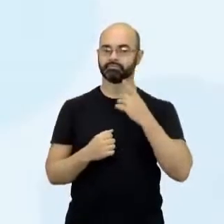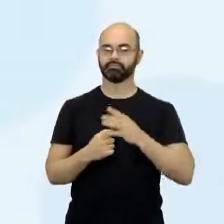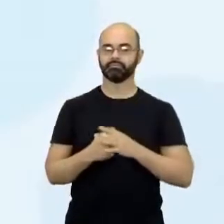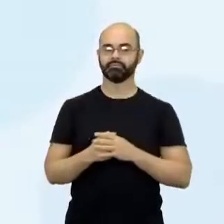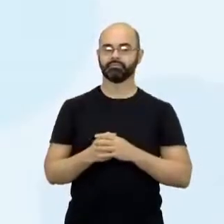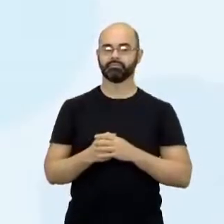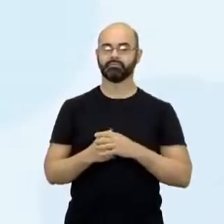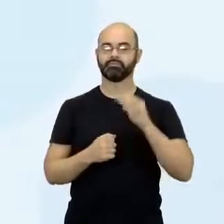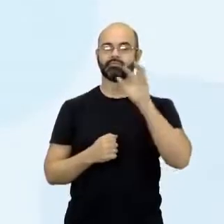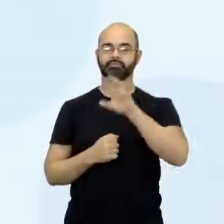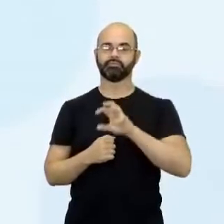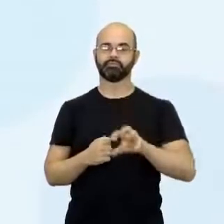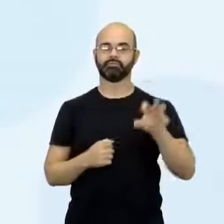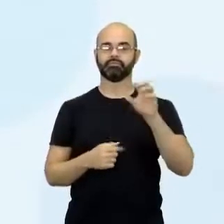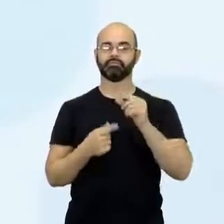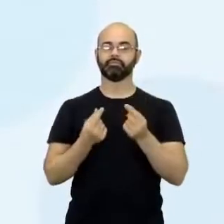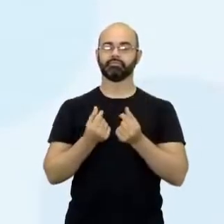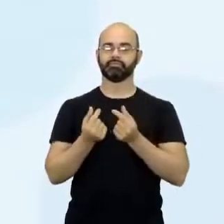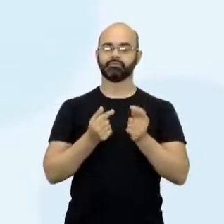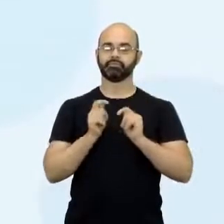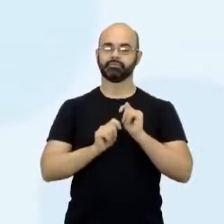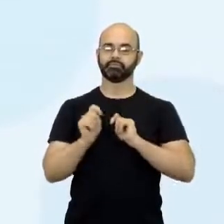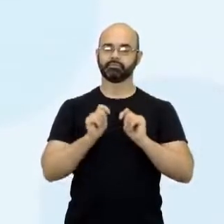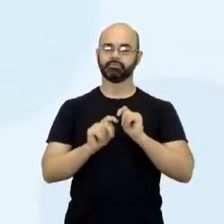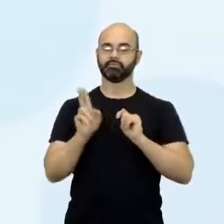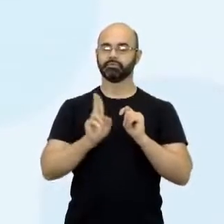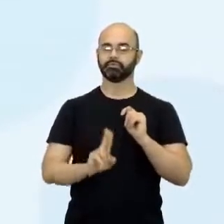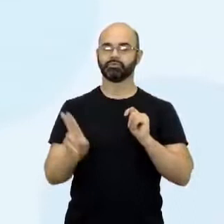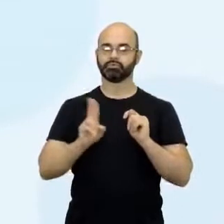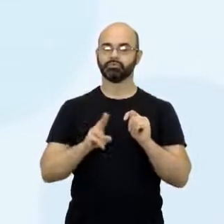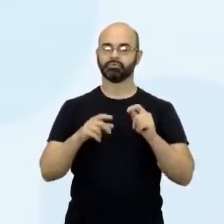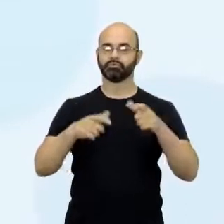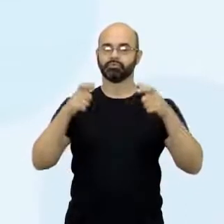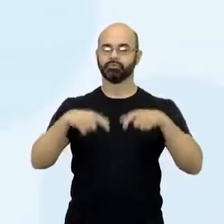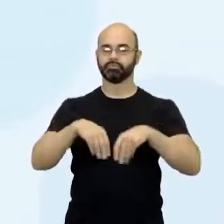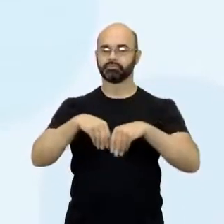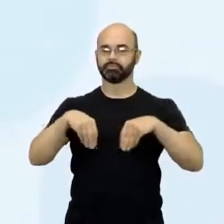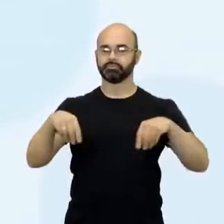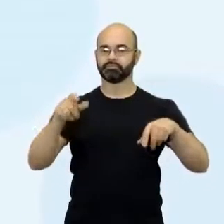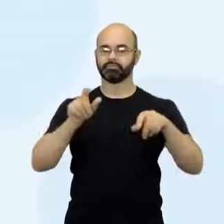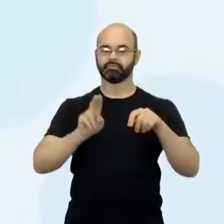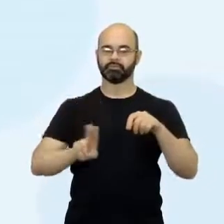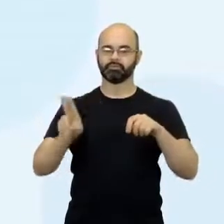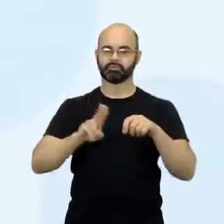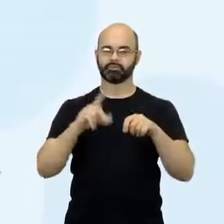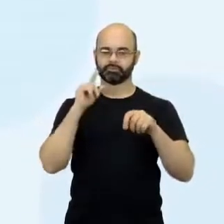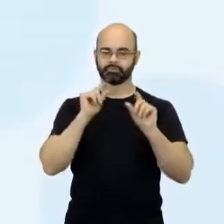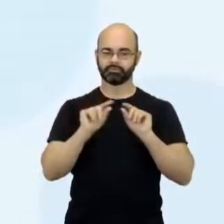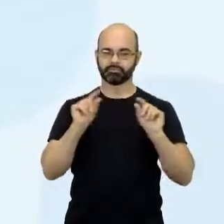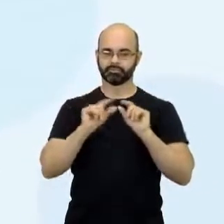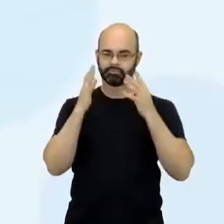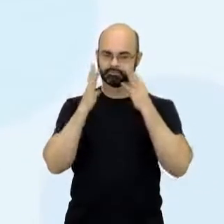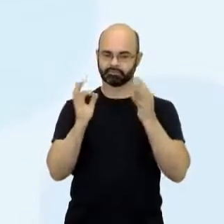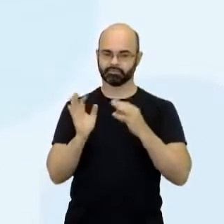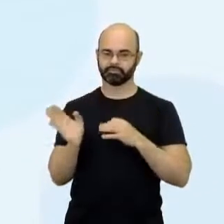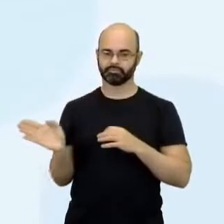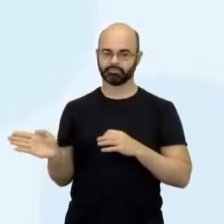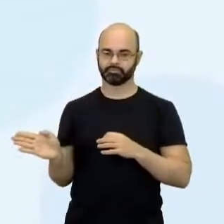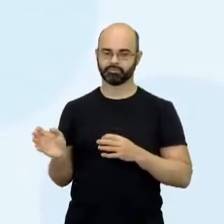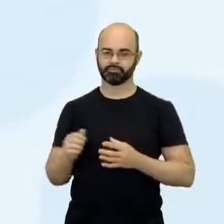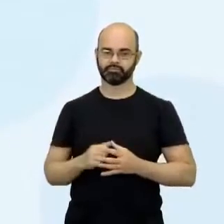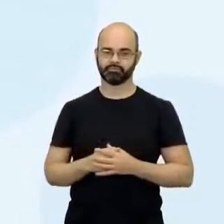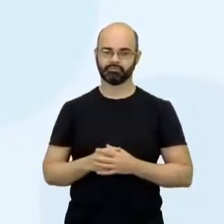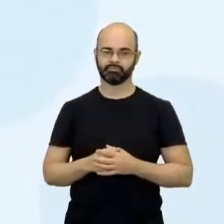parte de regiões geoeconômicas do uso do território. E aí presta atenção aqui na legenda, ó. Cidade com